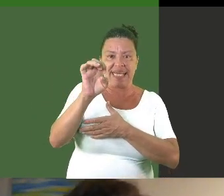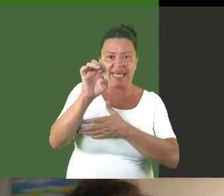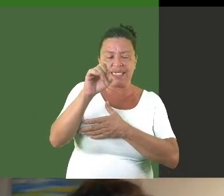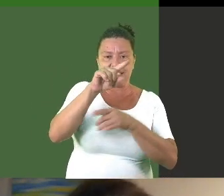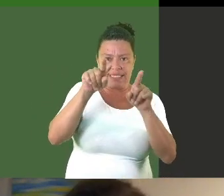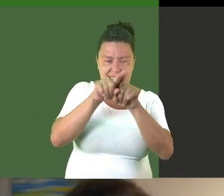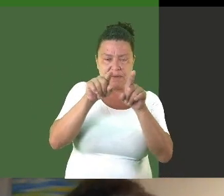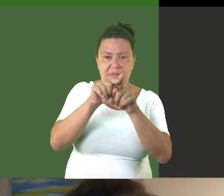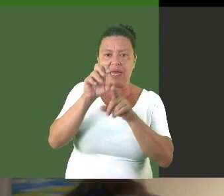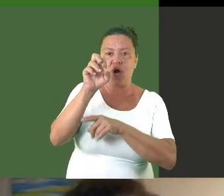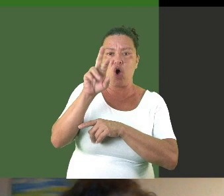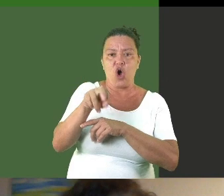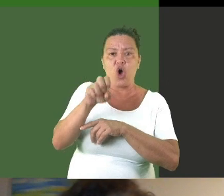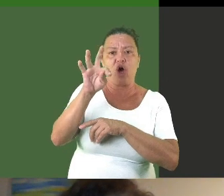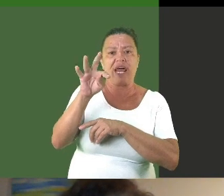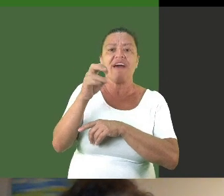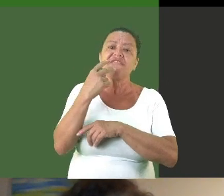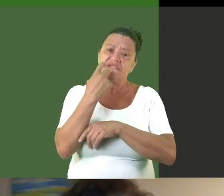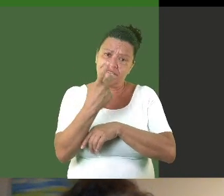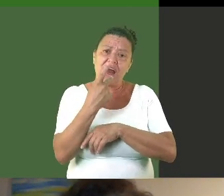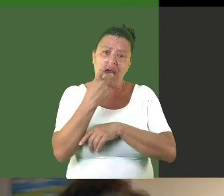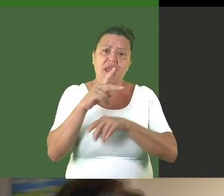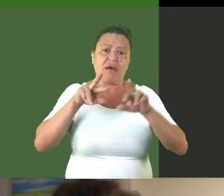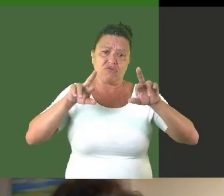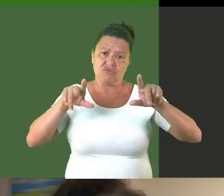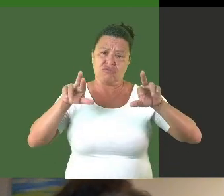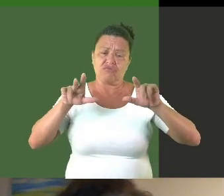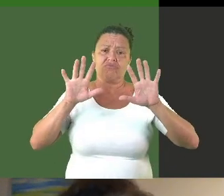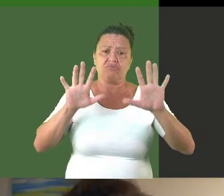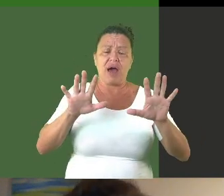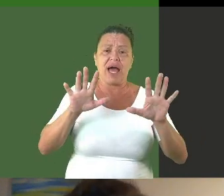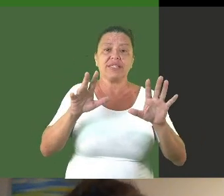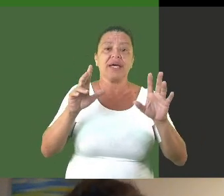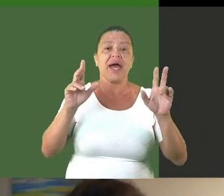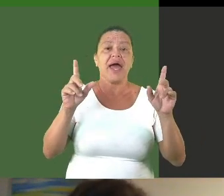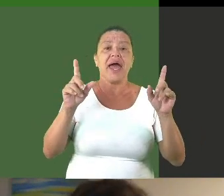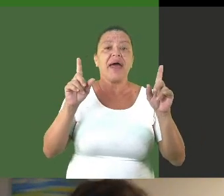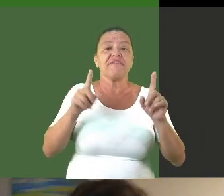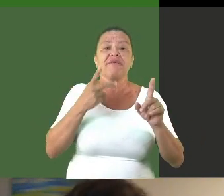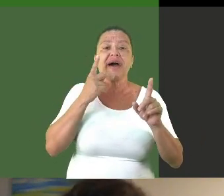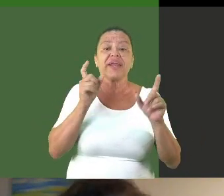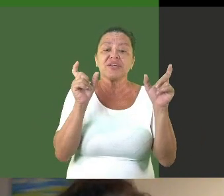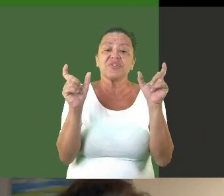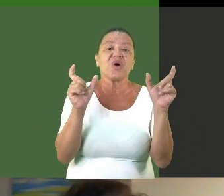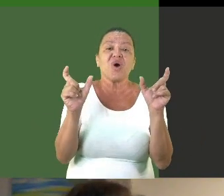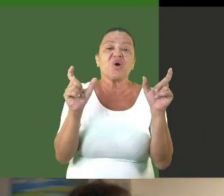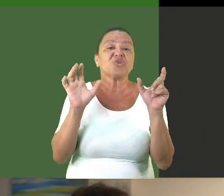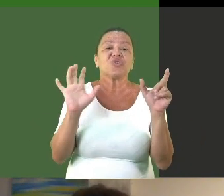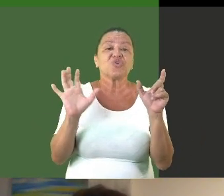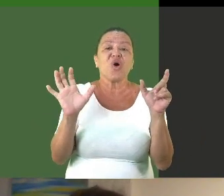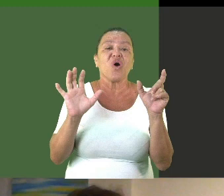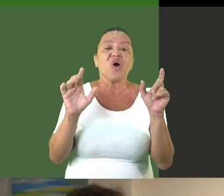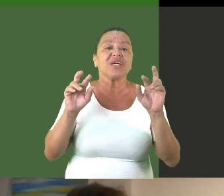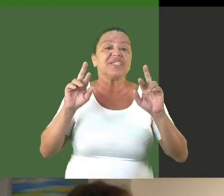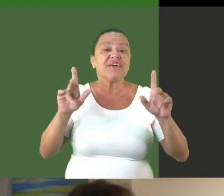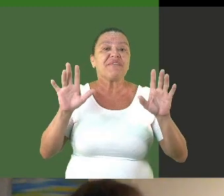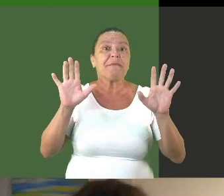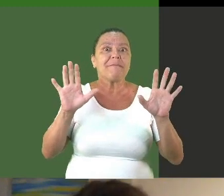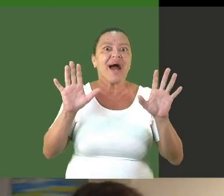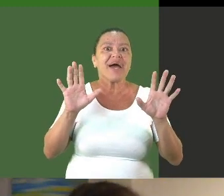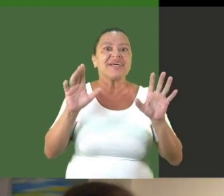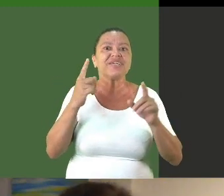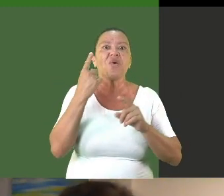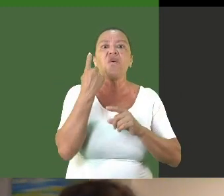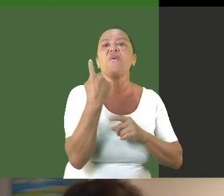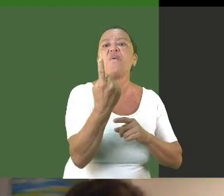falar de formas diferentes sobre as mesmas coisas. Então, a energia vital